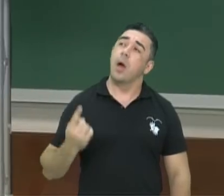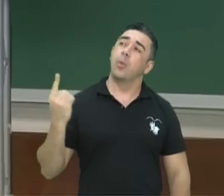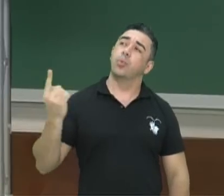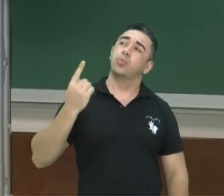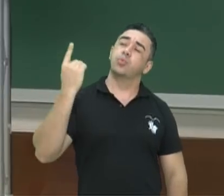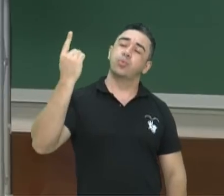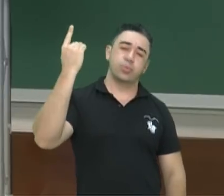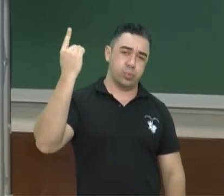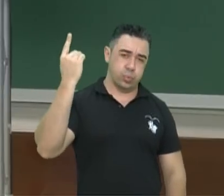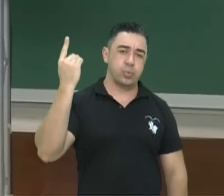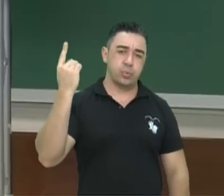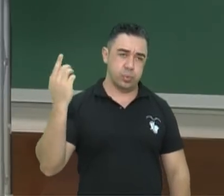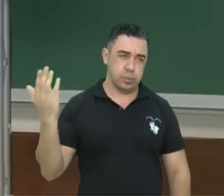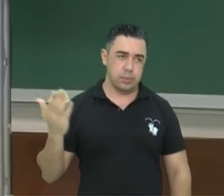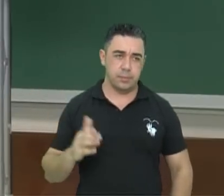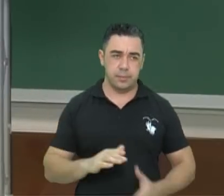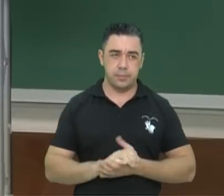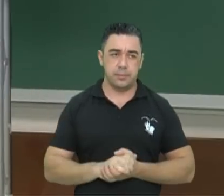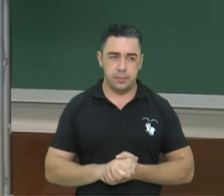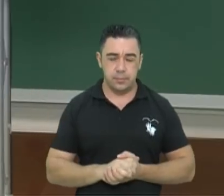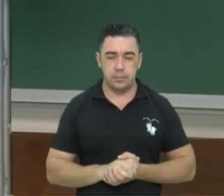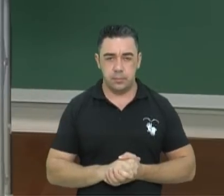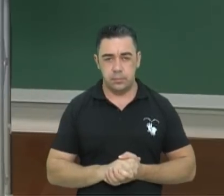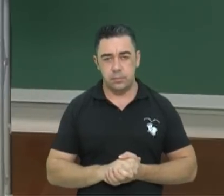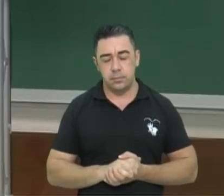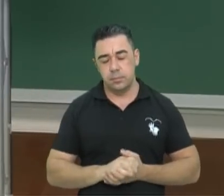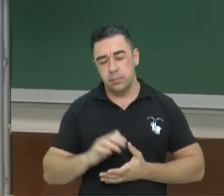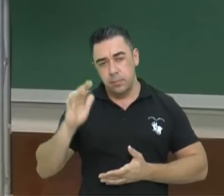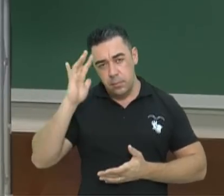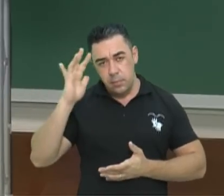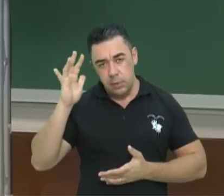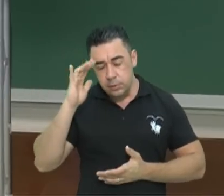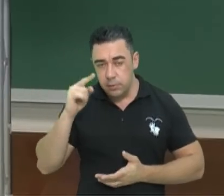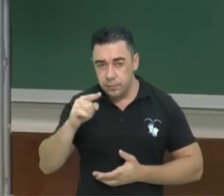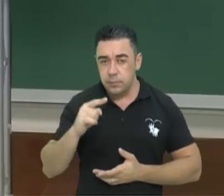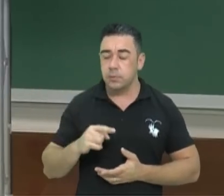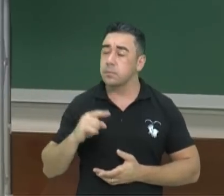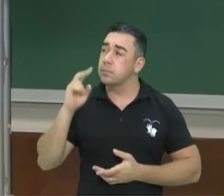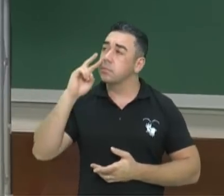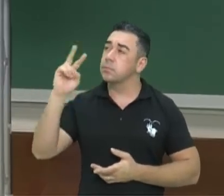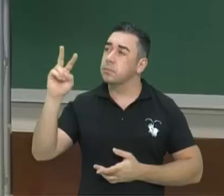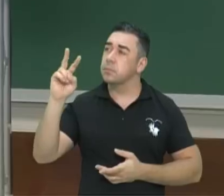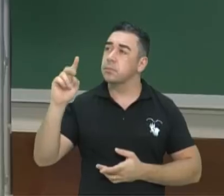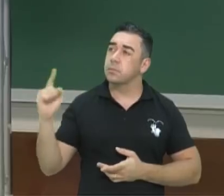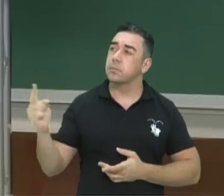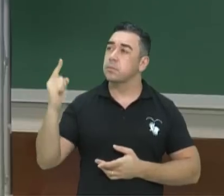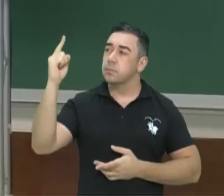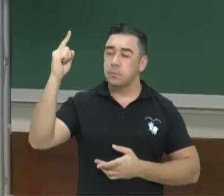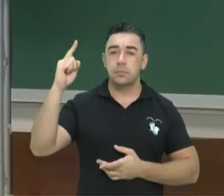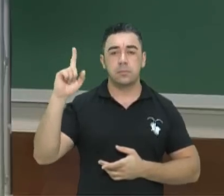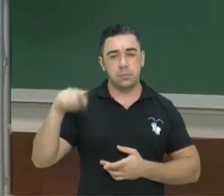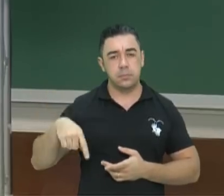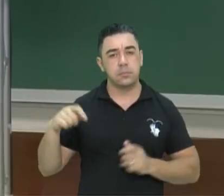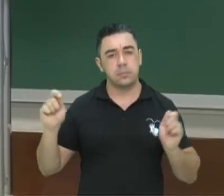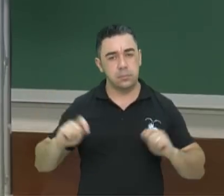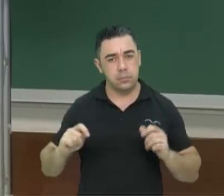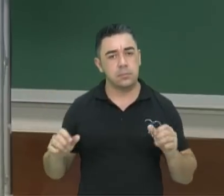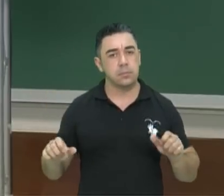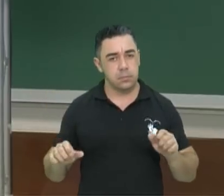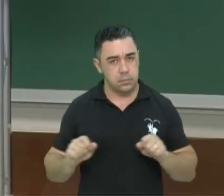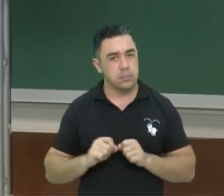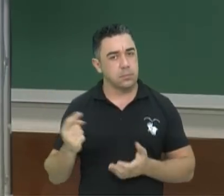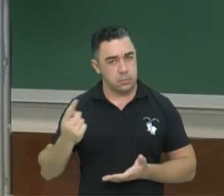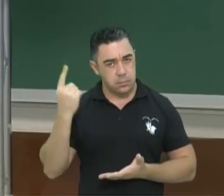a altura deste monumento. Então, imagine você lá, né, e observar aquele monumento. Então, ele é